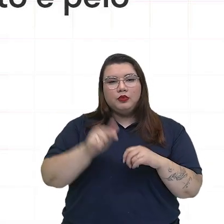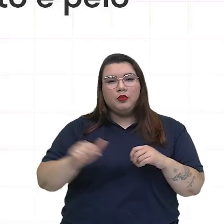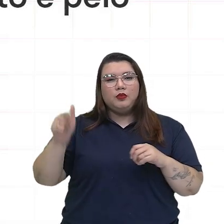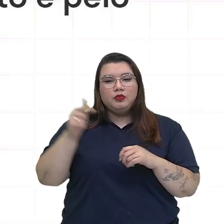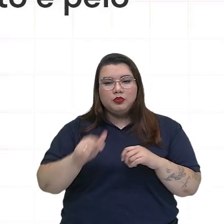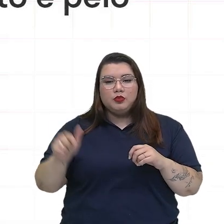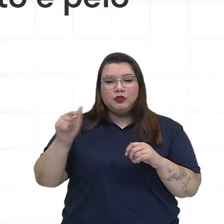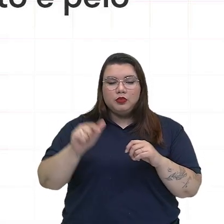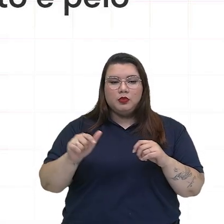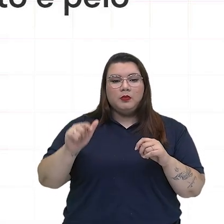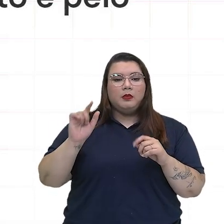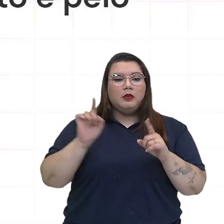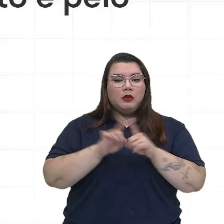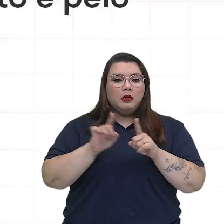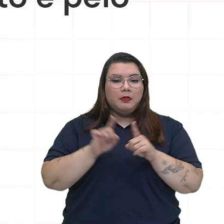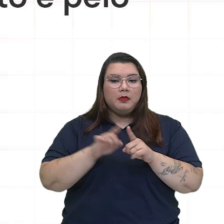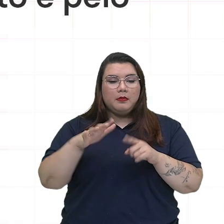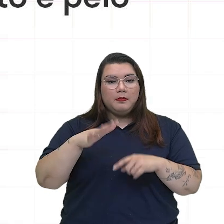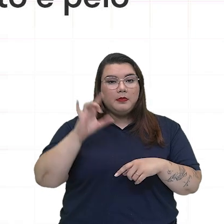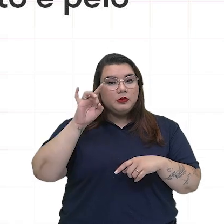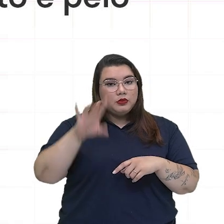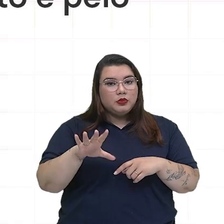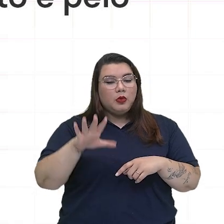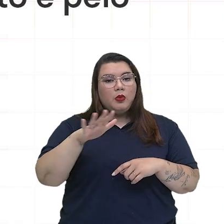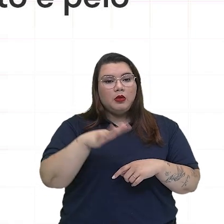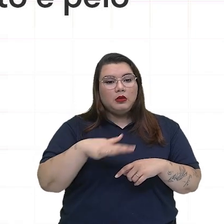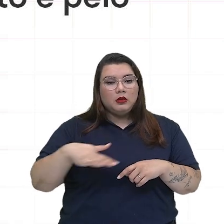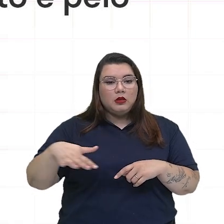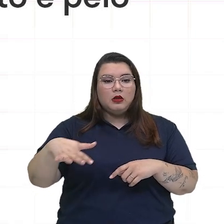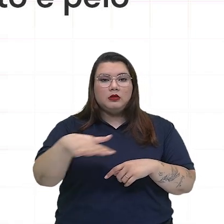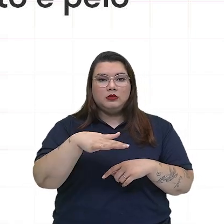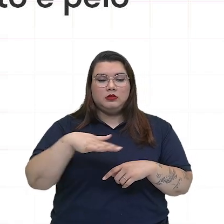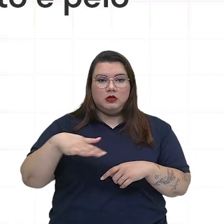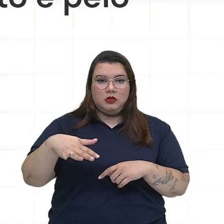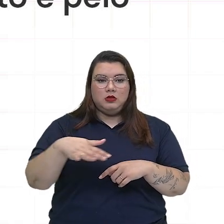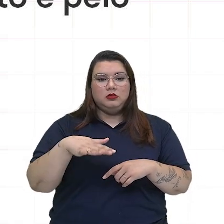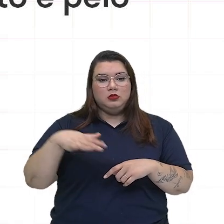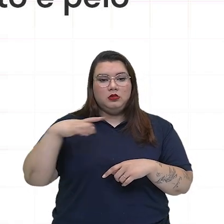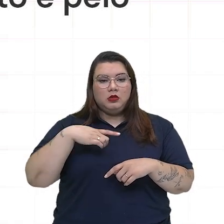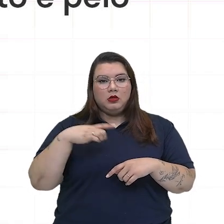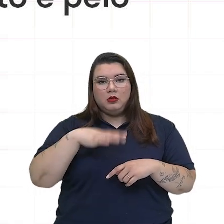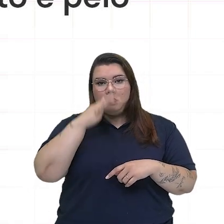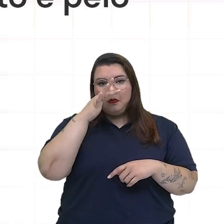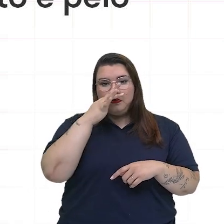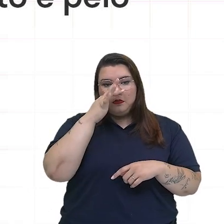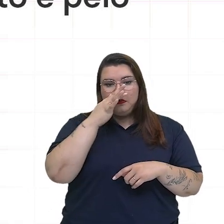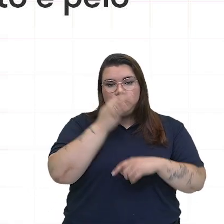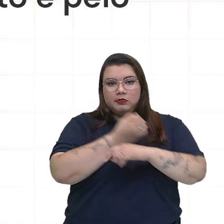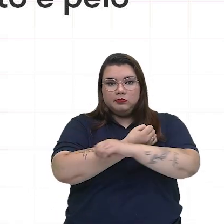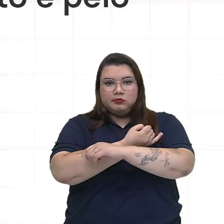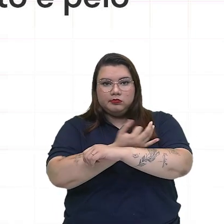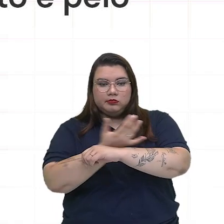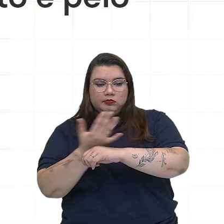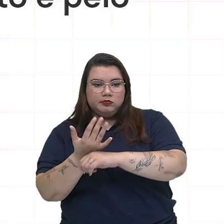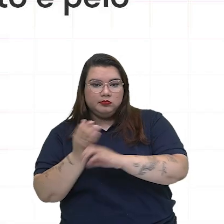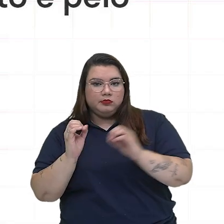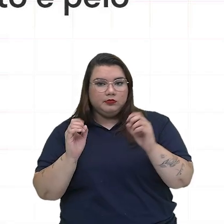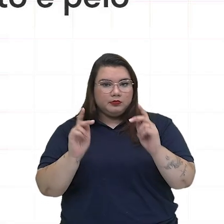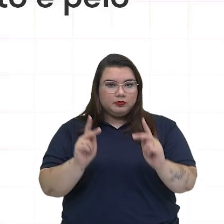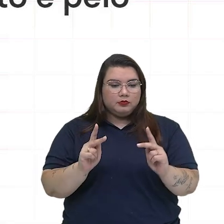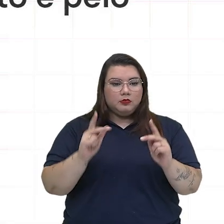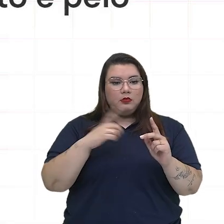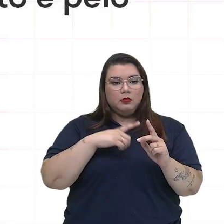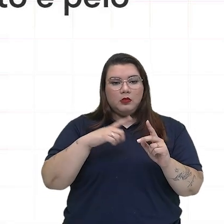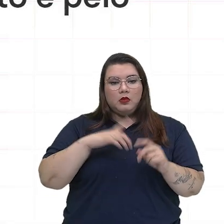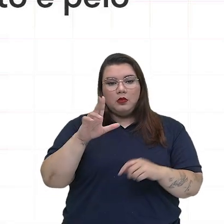bastante frequência, né? Mas, porém, é apenas nas áreas ocupadas pelas plantas, tá?